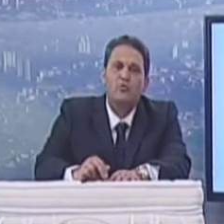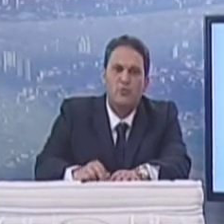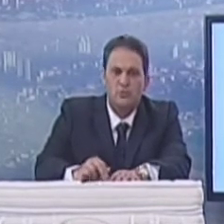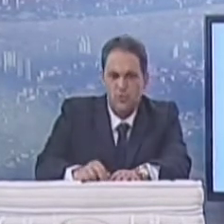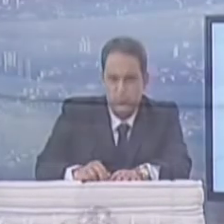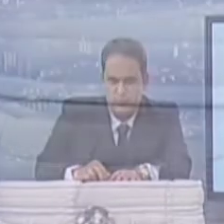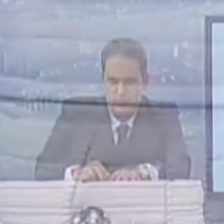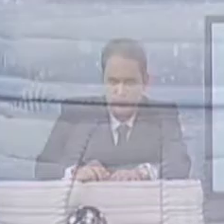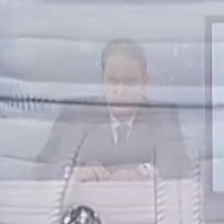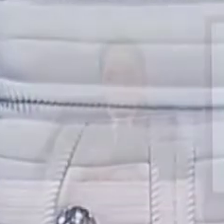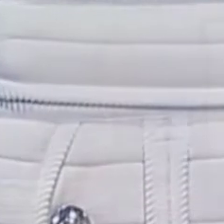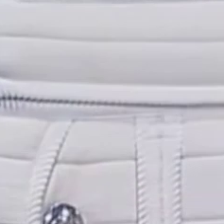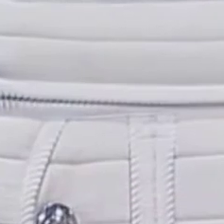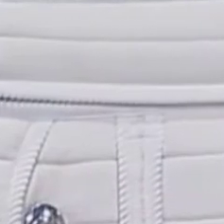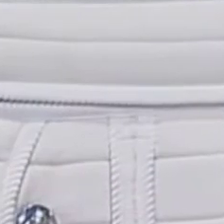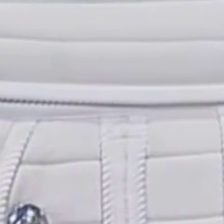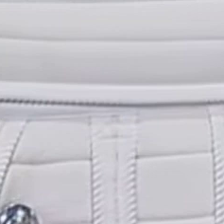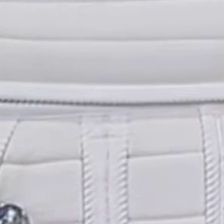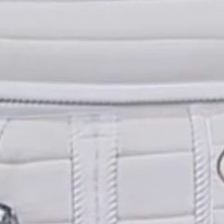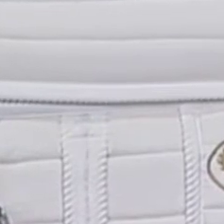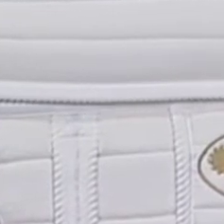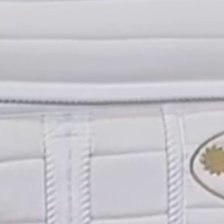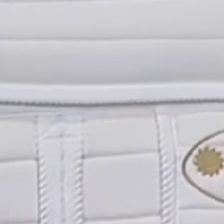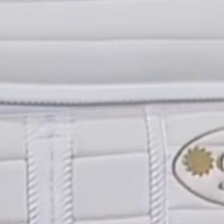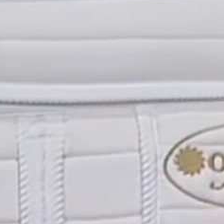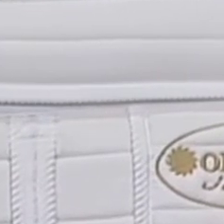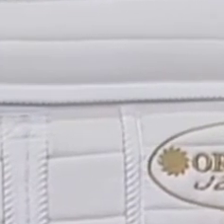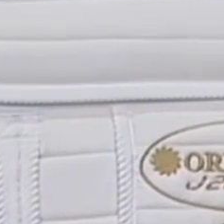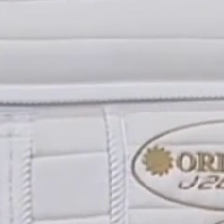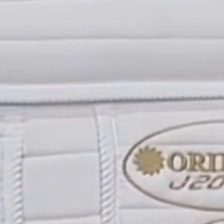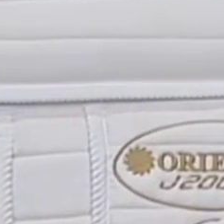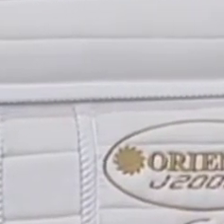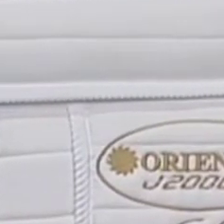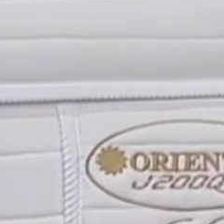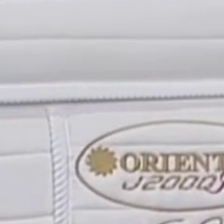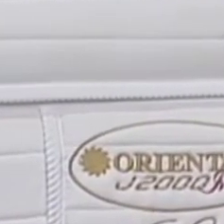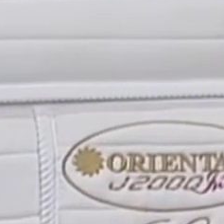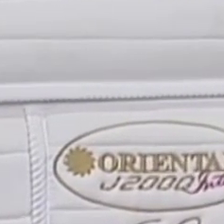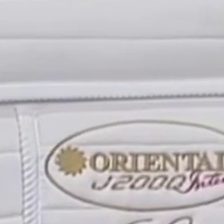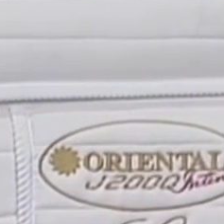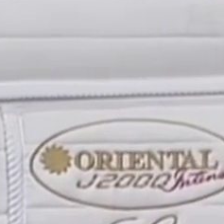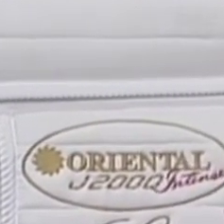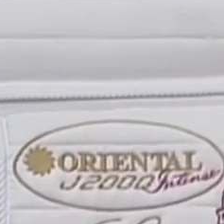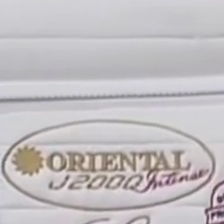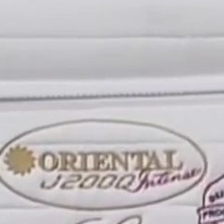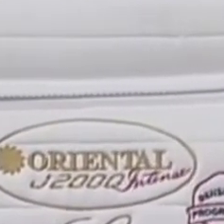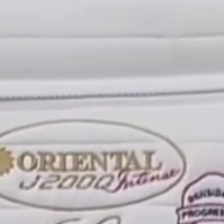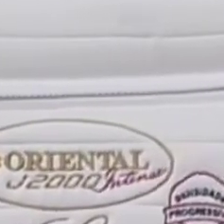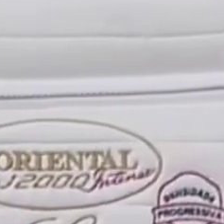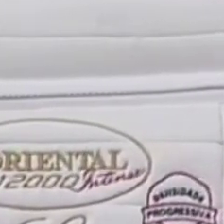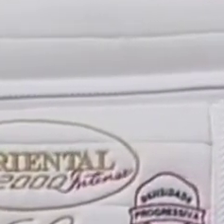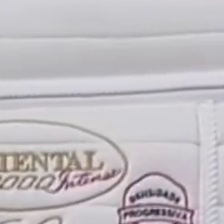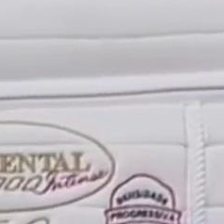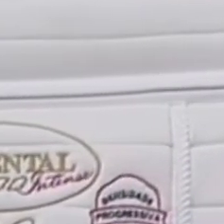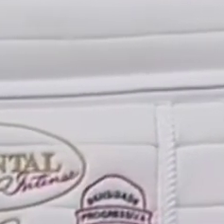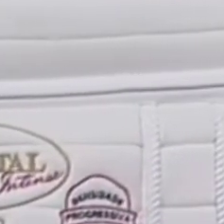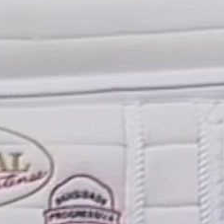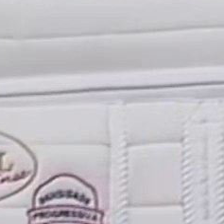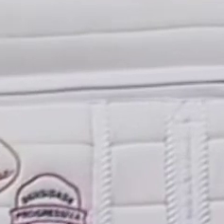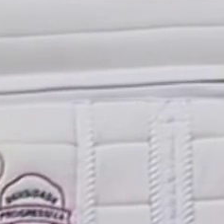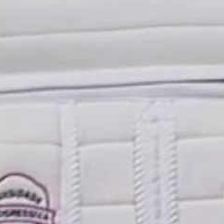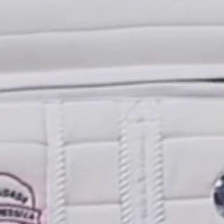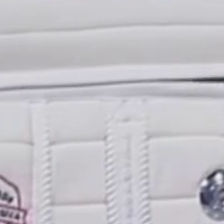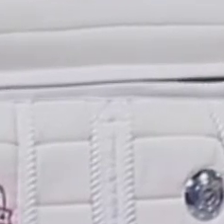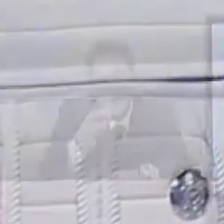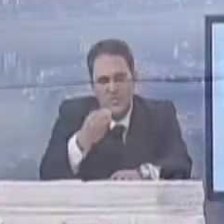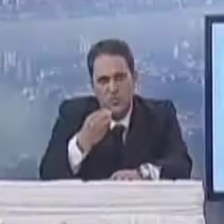oriental J2000. Porque esse recado é para você aí de casa, que sofre com tudo isso que eu falei, má circulação, câimbras, varizes. Você que tem